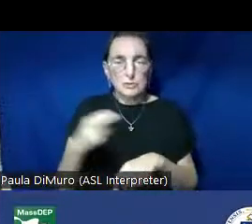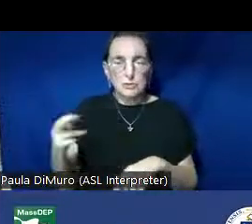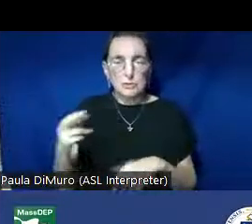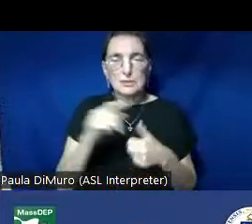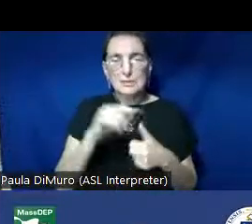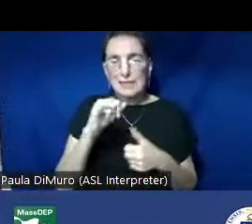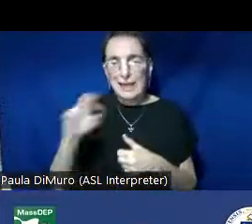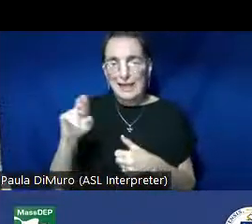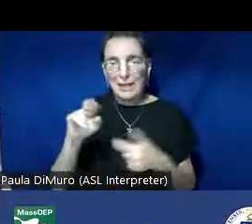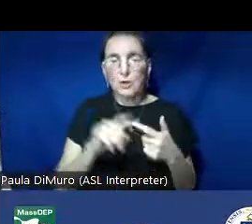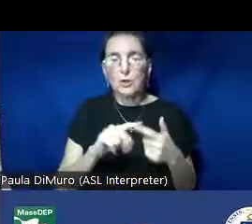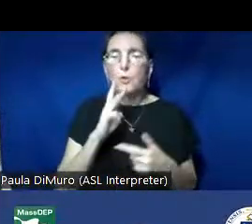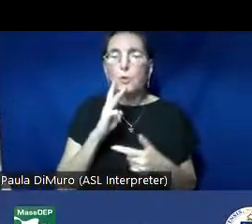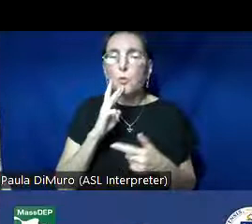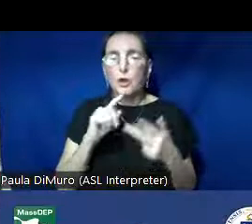é uma agência